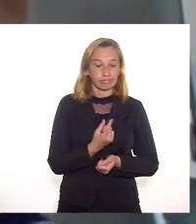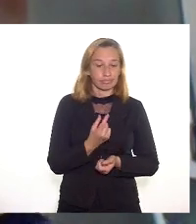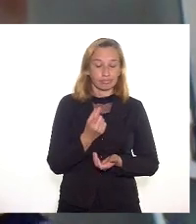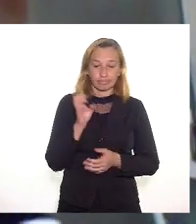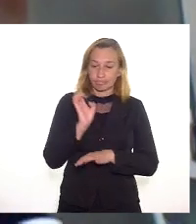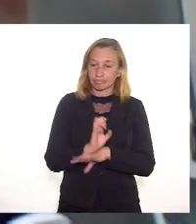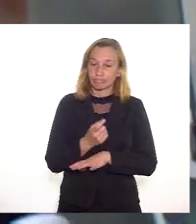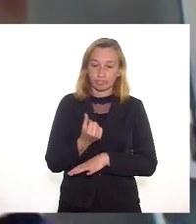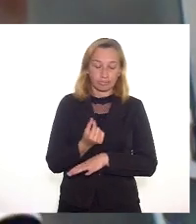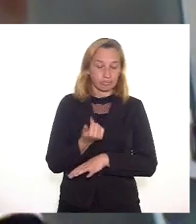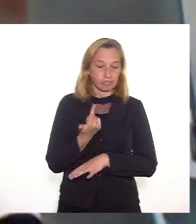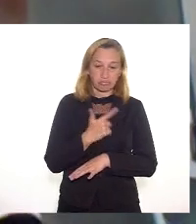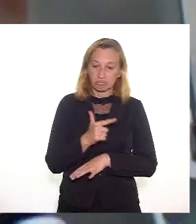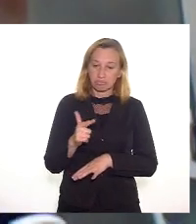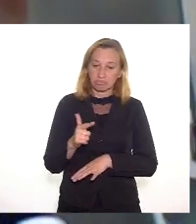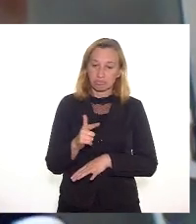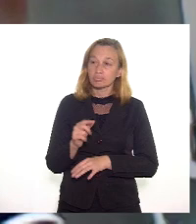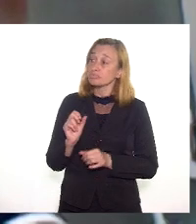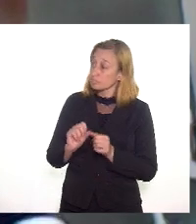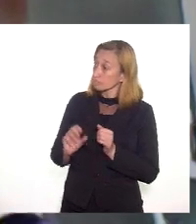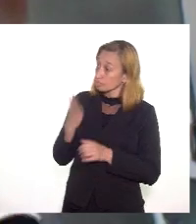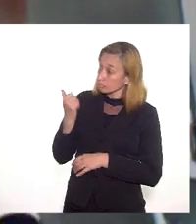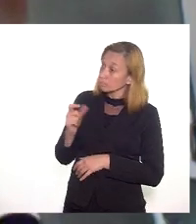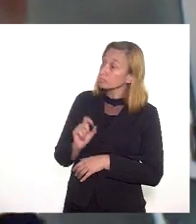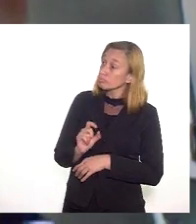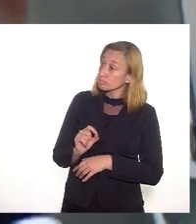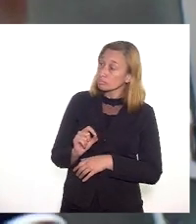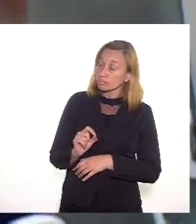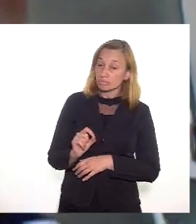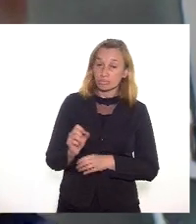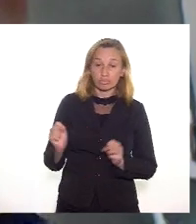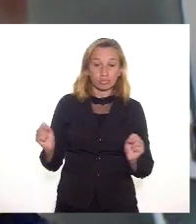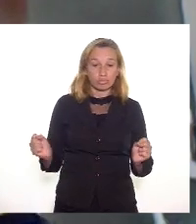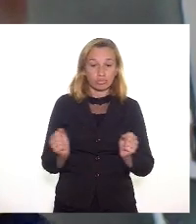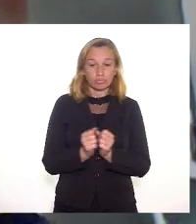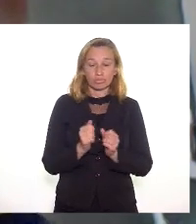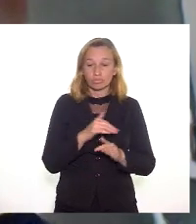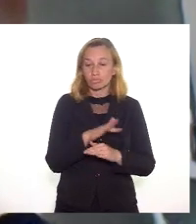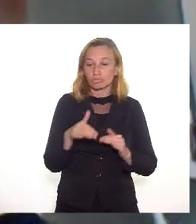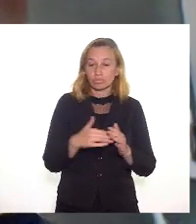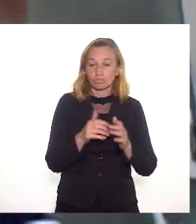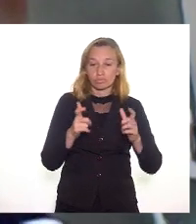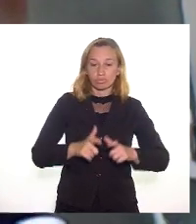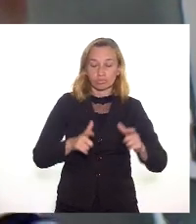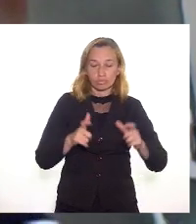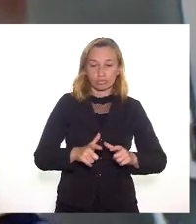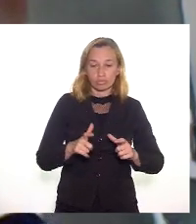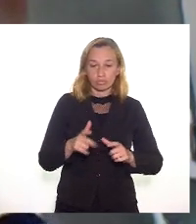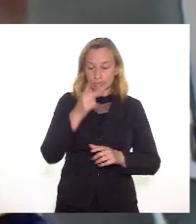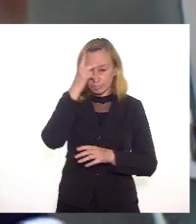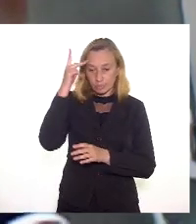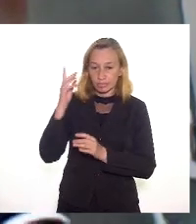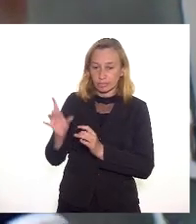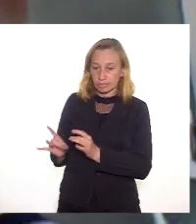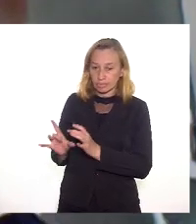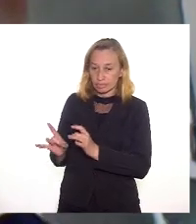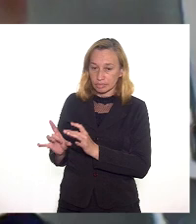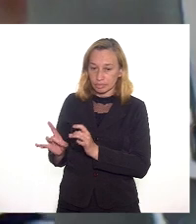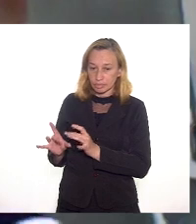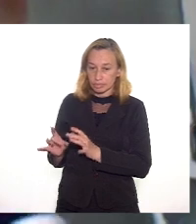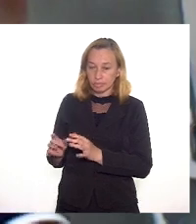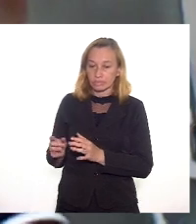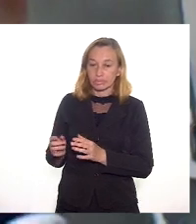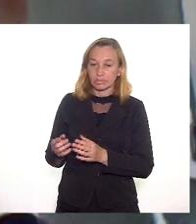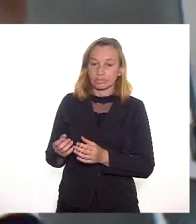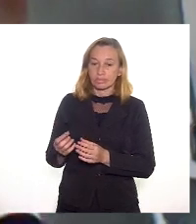para fazer. Sabe o que nós fizemos? Nós fizemos um mutirão. Não tem comerciante na região? Tem. Pode doar telha? Pode doar tinta?